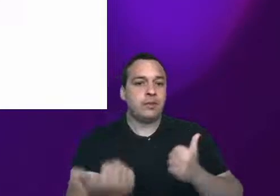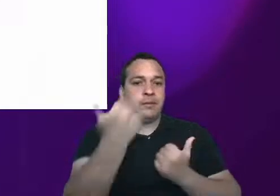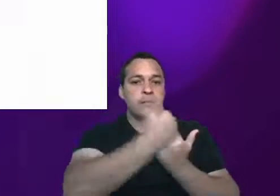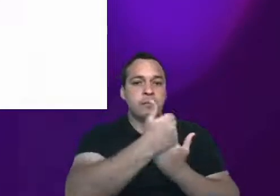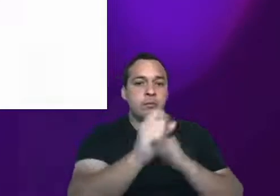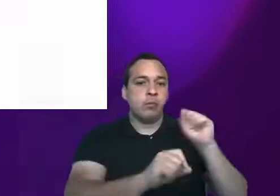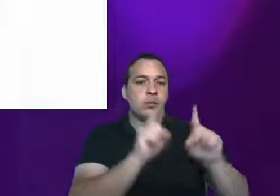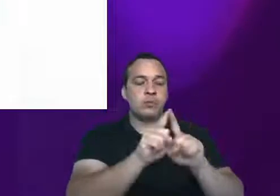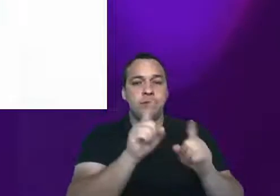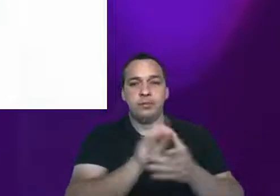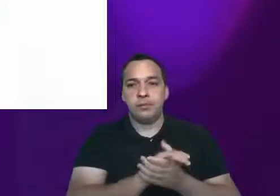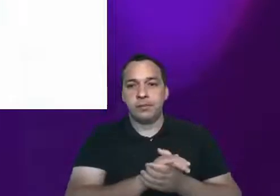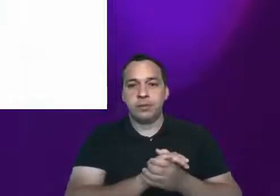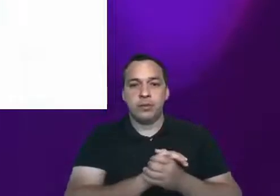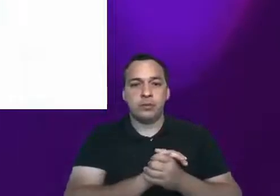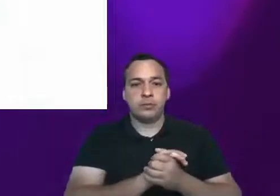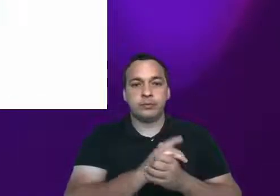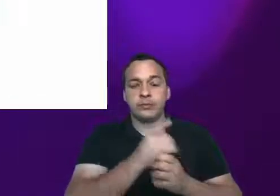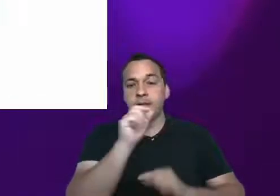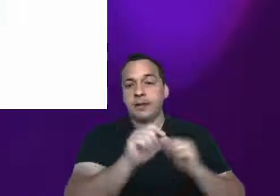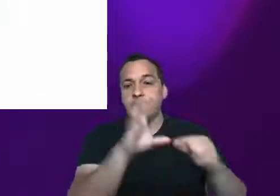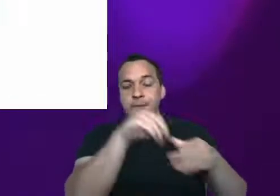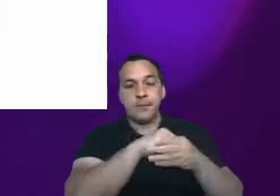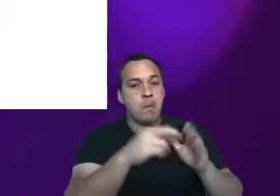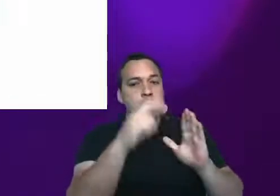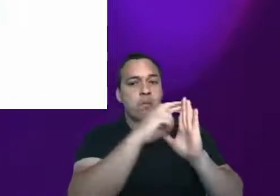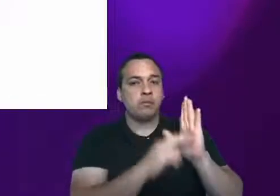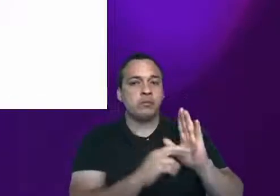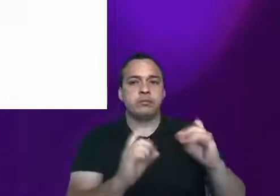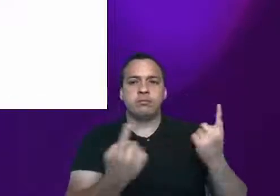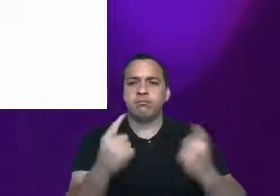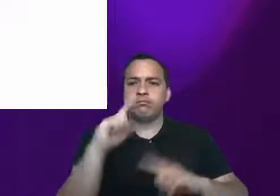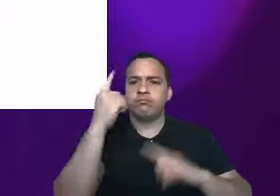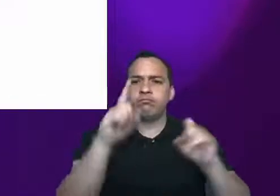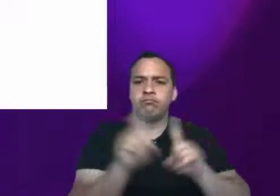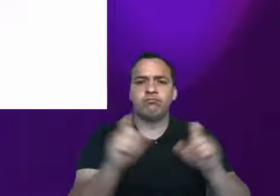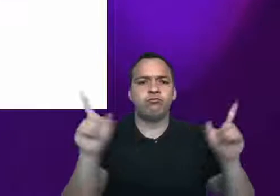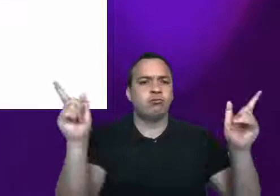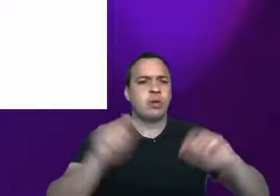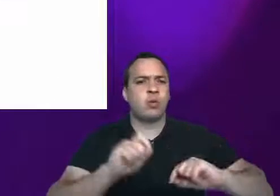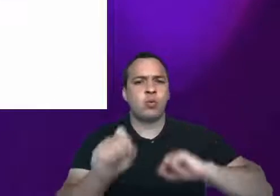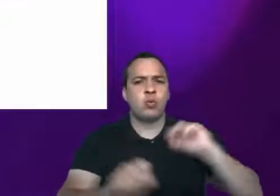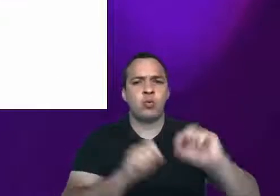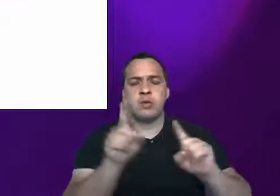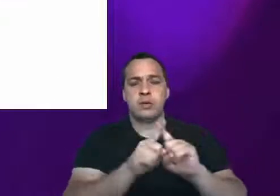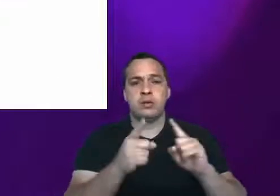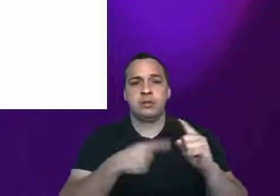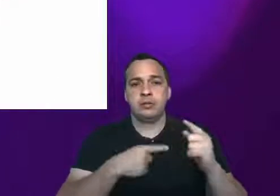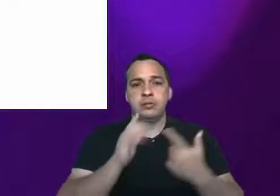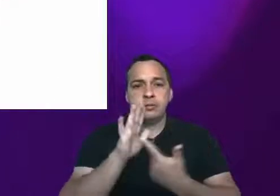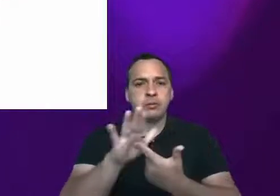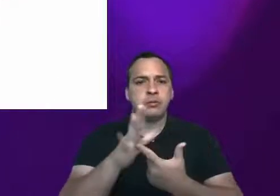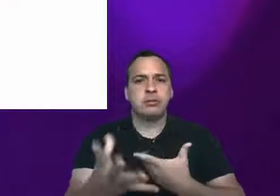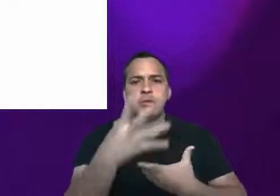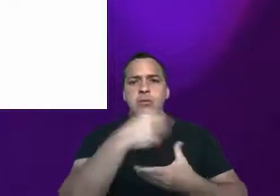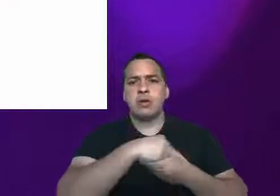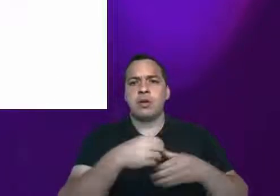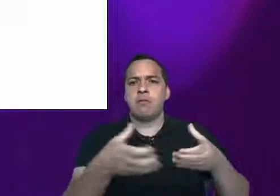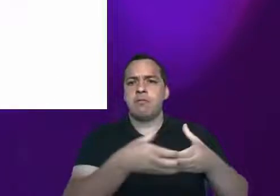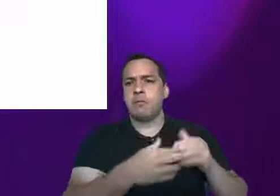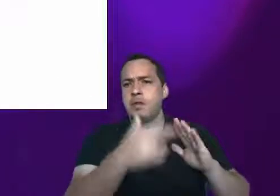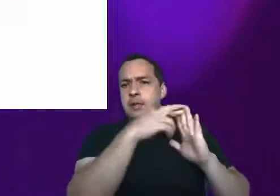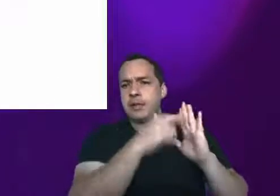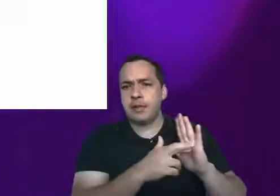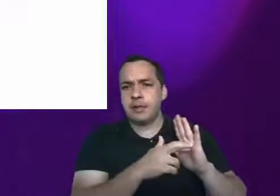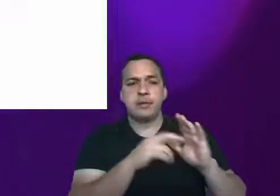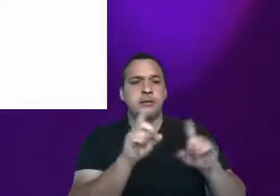da perspectiva de estarem dentro do critério de Milão ou numa possibilidade de trazê-los para dentro do critério. Nós